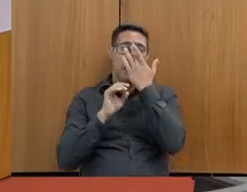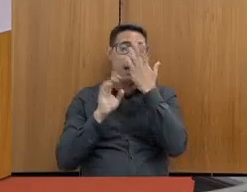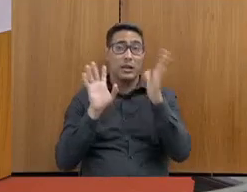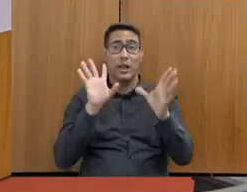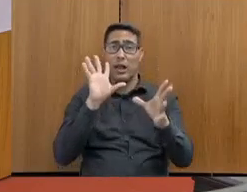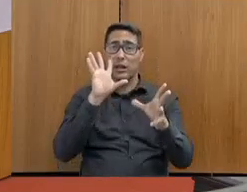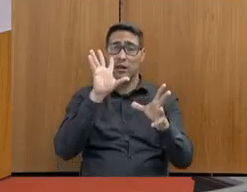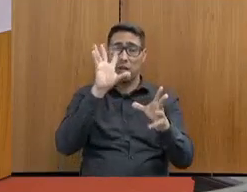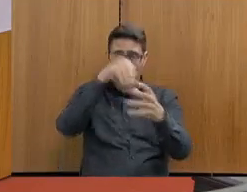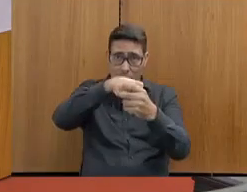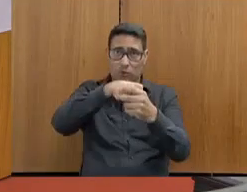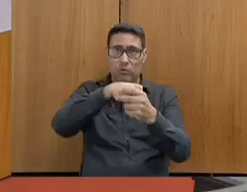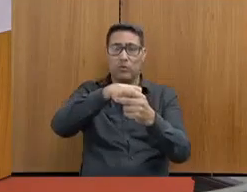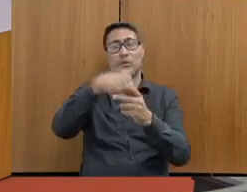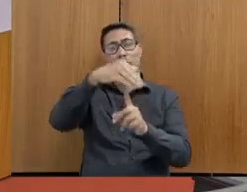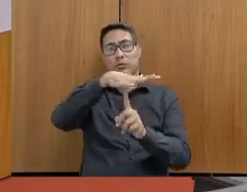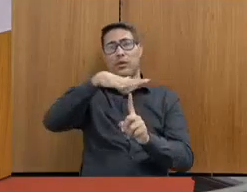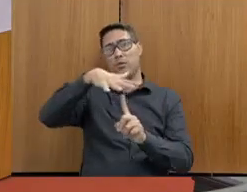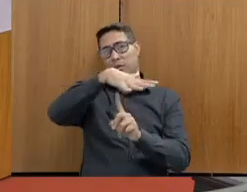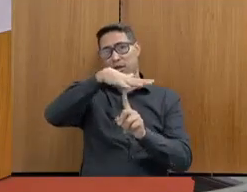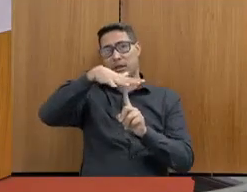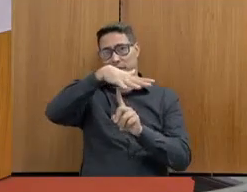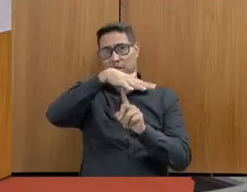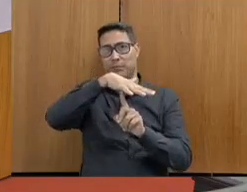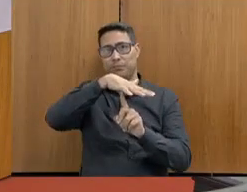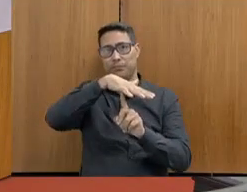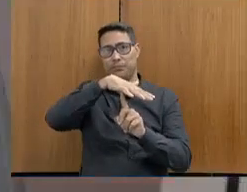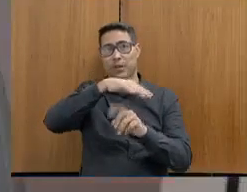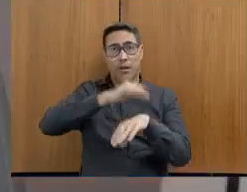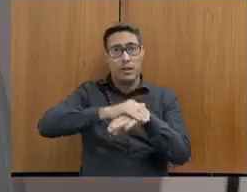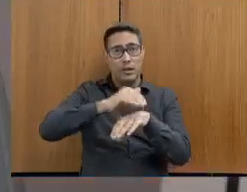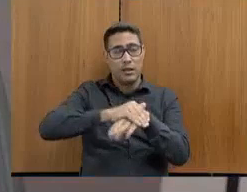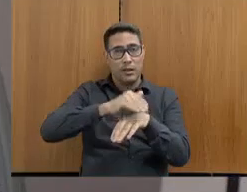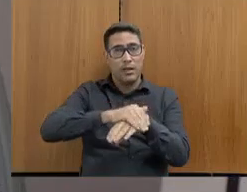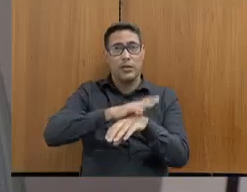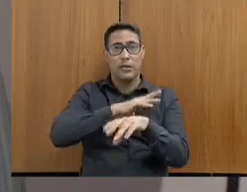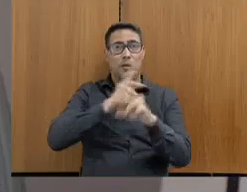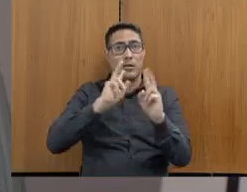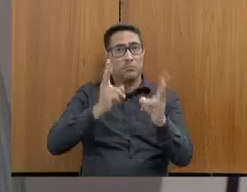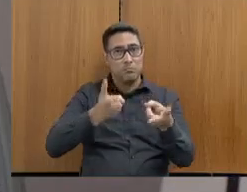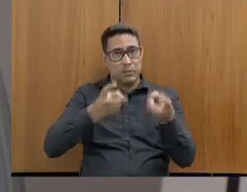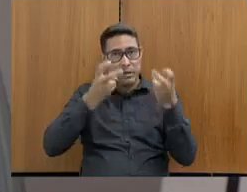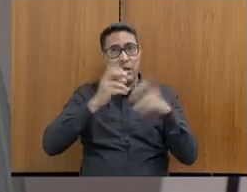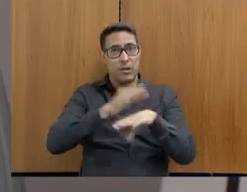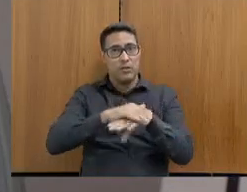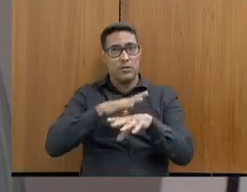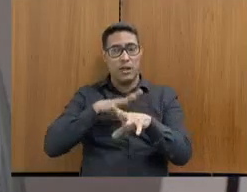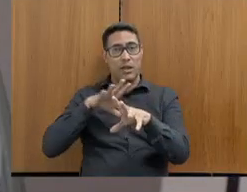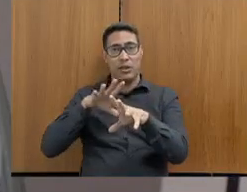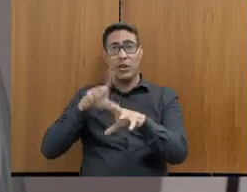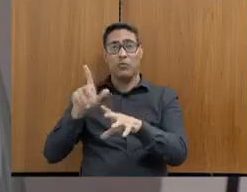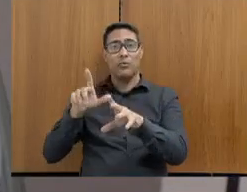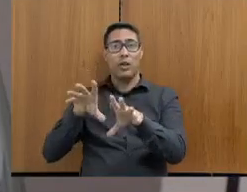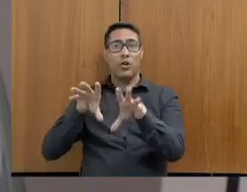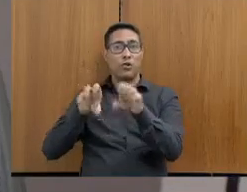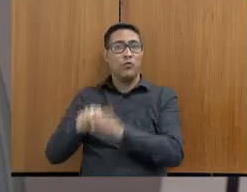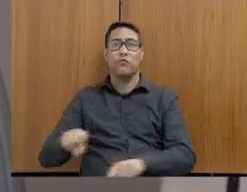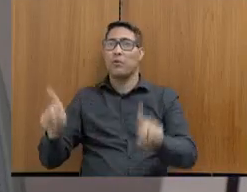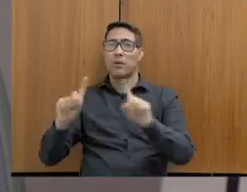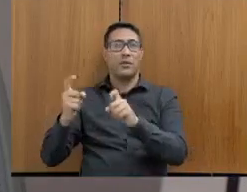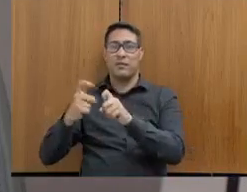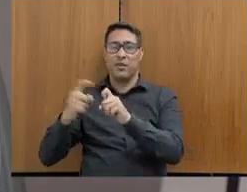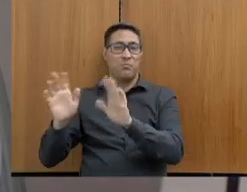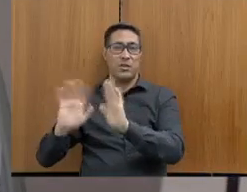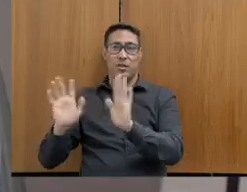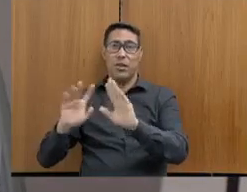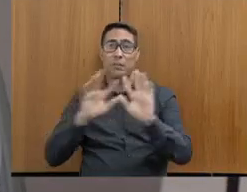inserida na sociedade e eu percebo eu né tem formação em medicina na minha família toda de médicos então